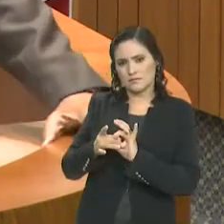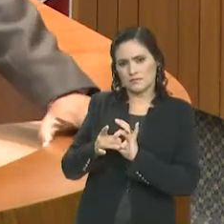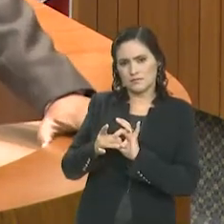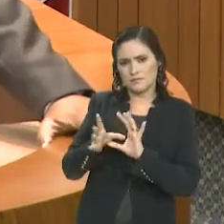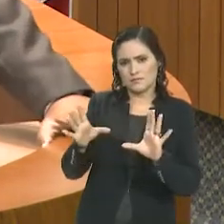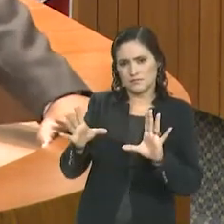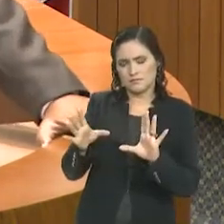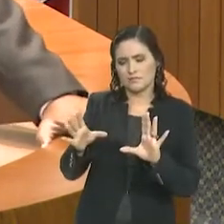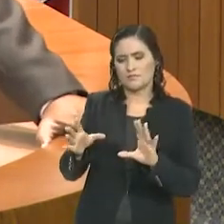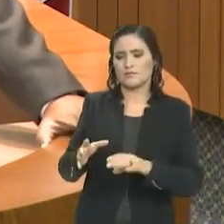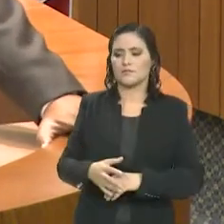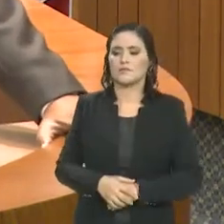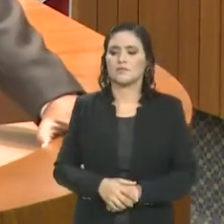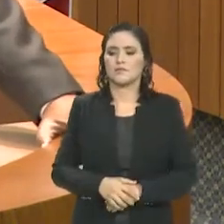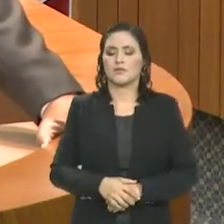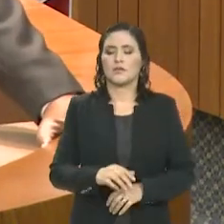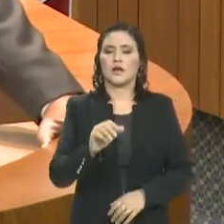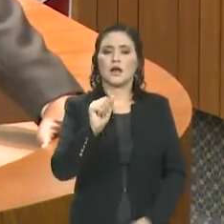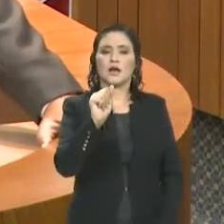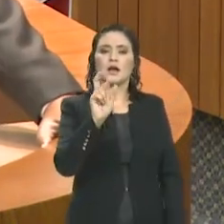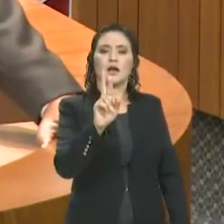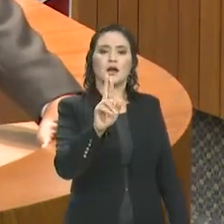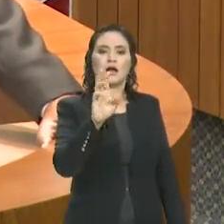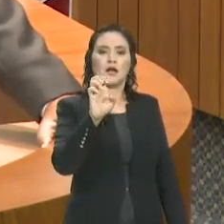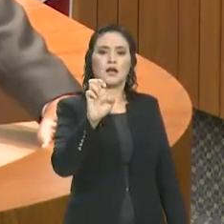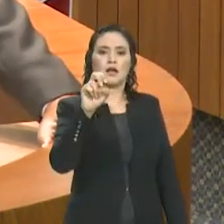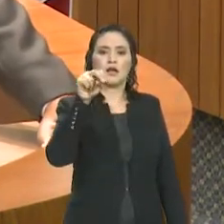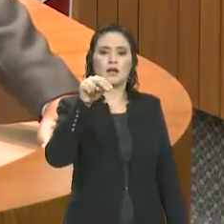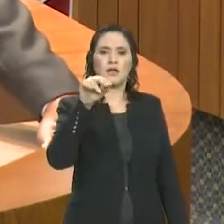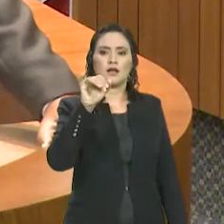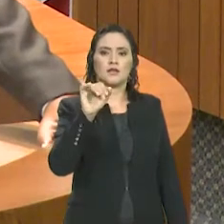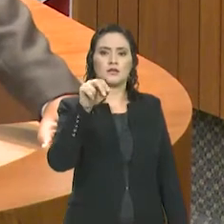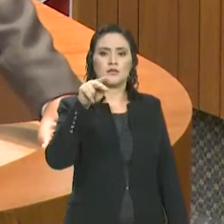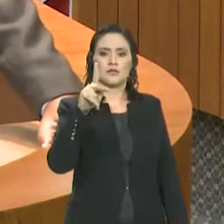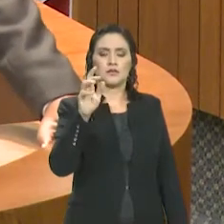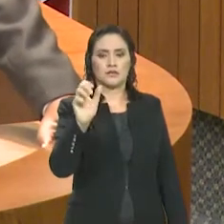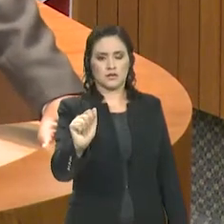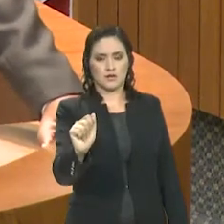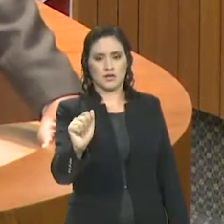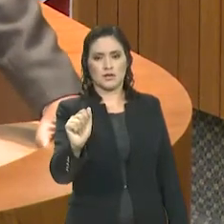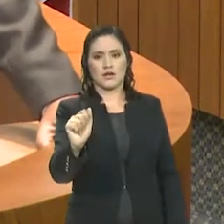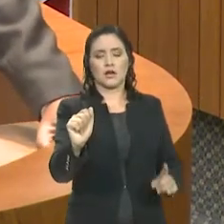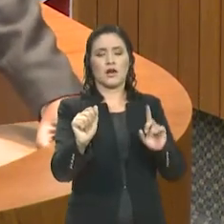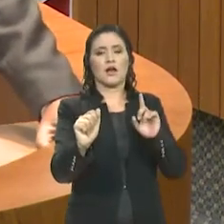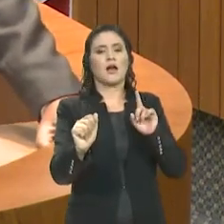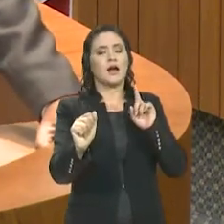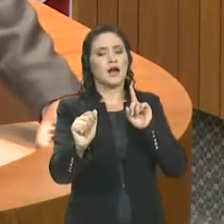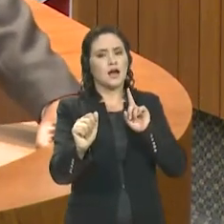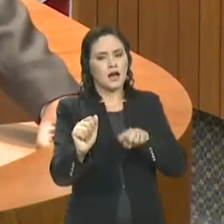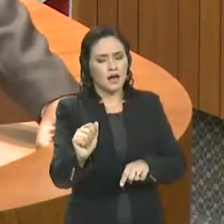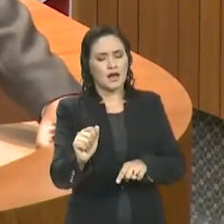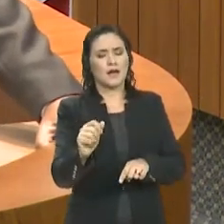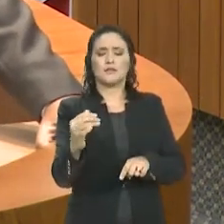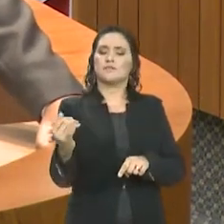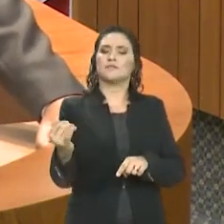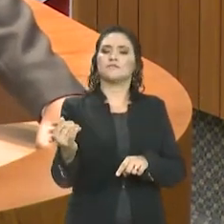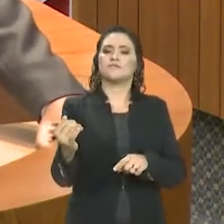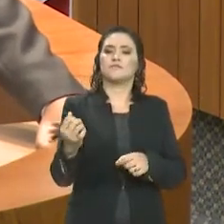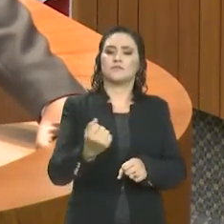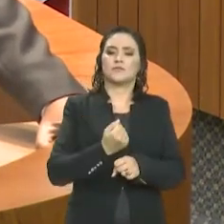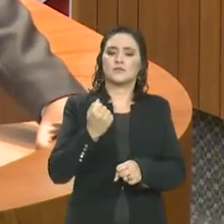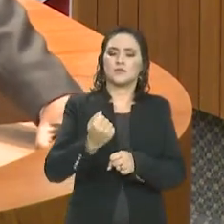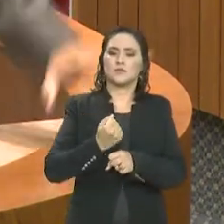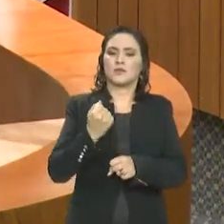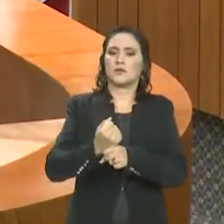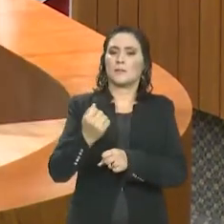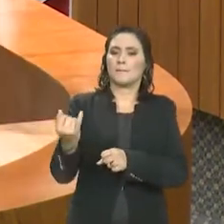A Areninha é uma marca que o governo do estado tem deixado em todos os municípios, de modo muito especial na região